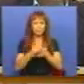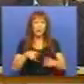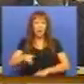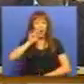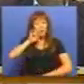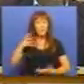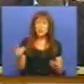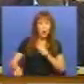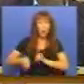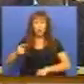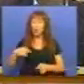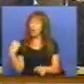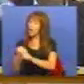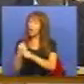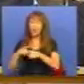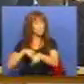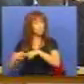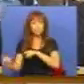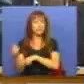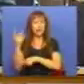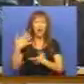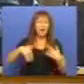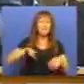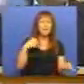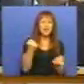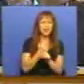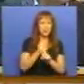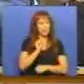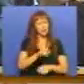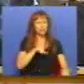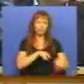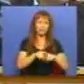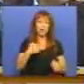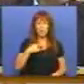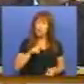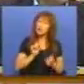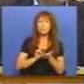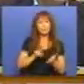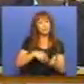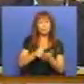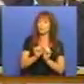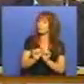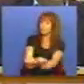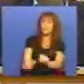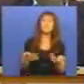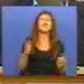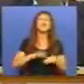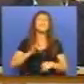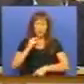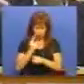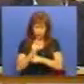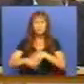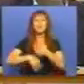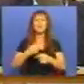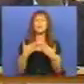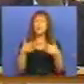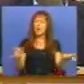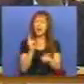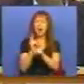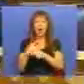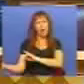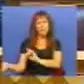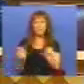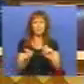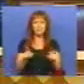defesa não de uma função política, mas do emprego político, foi isso que nós rejeitámos. Por isso continuamos, mantemos-nos abertos ao